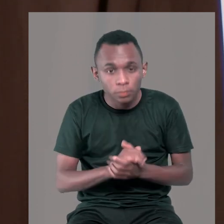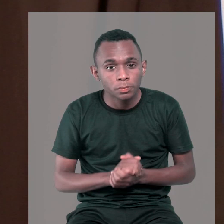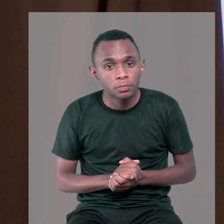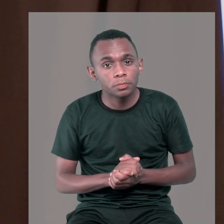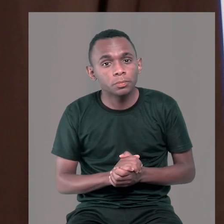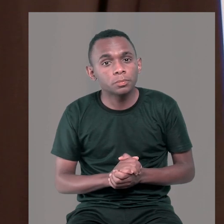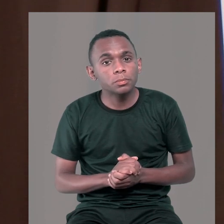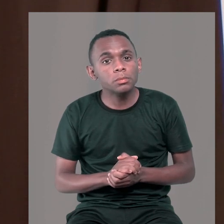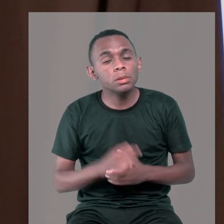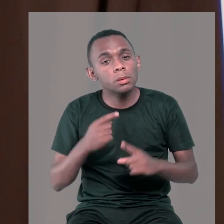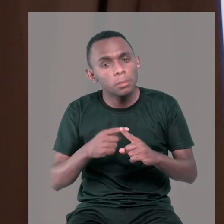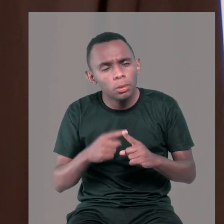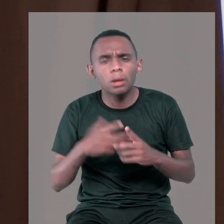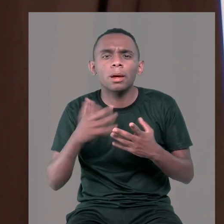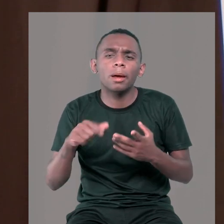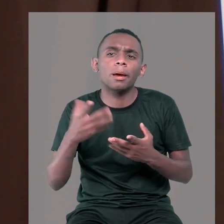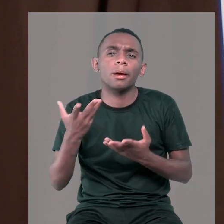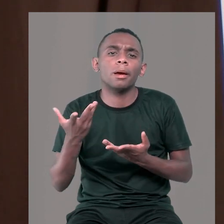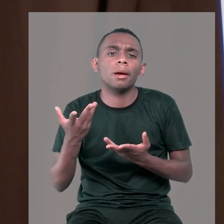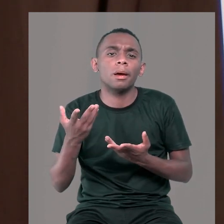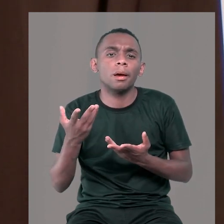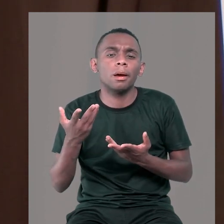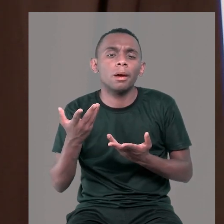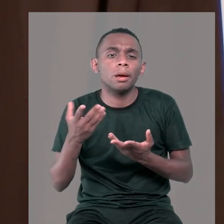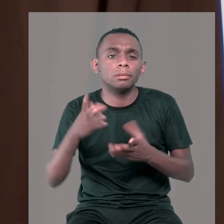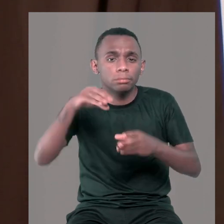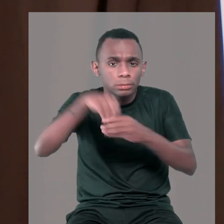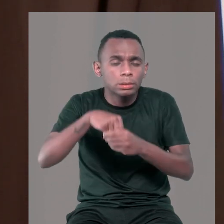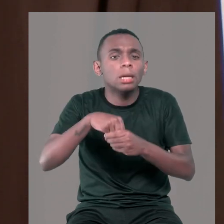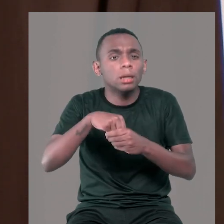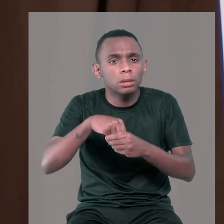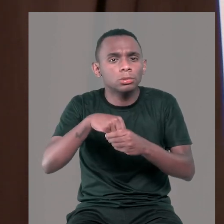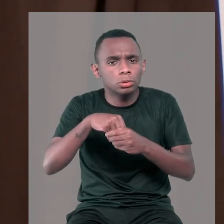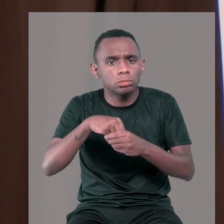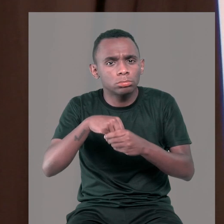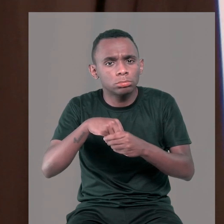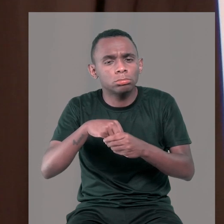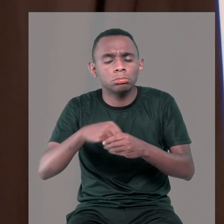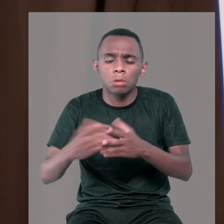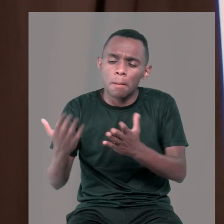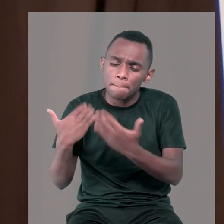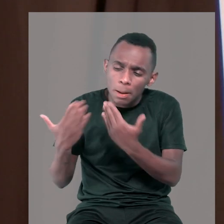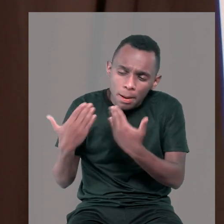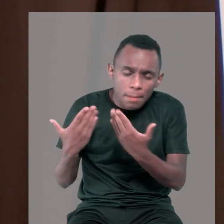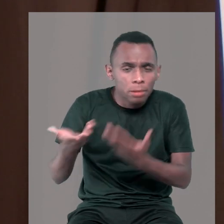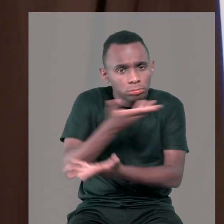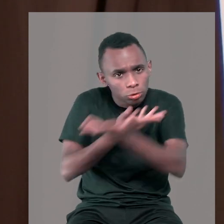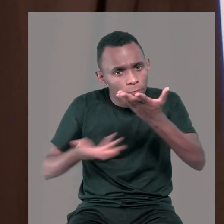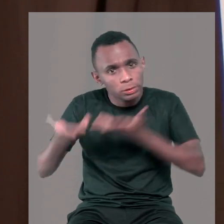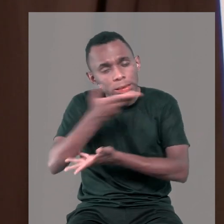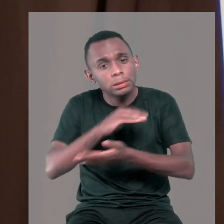sobre esses riscos, essa possibilidade que